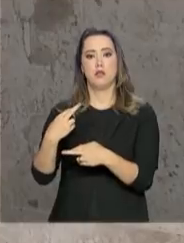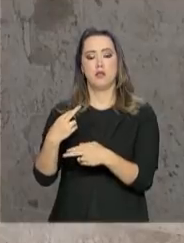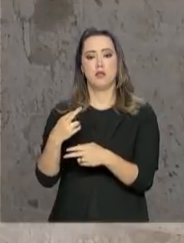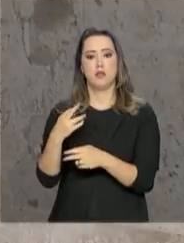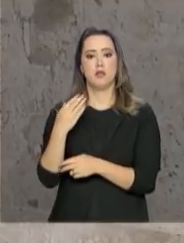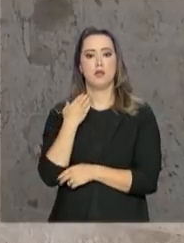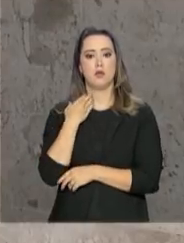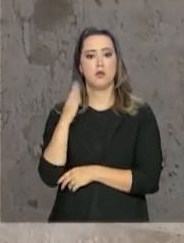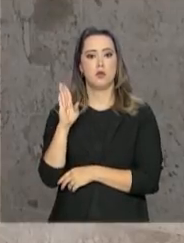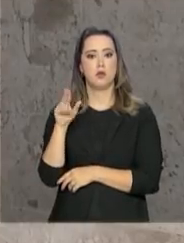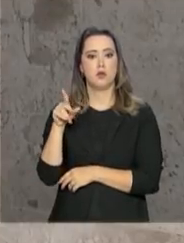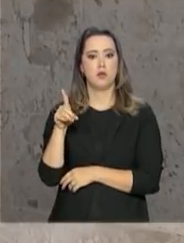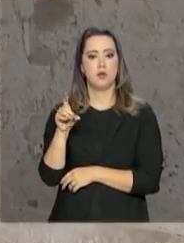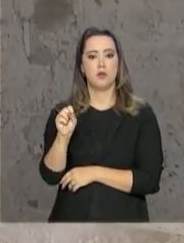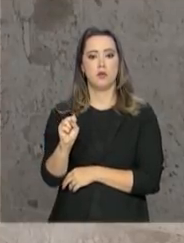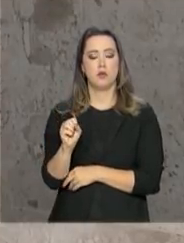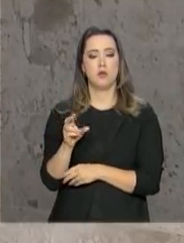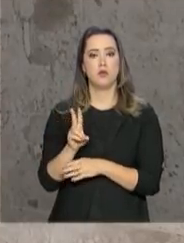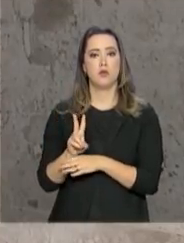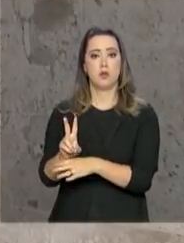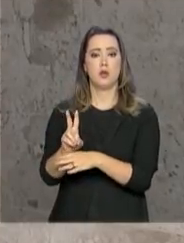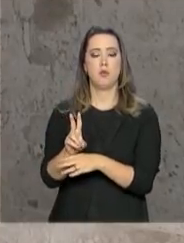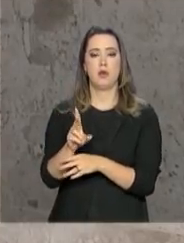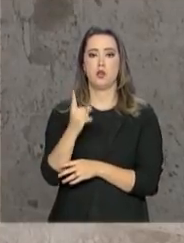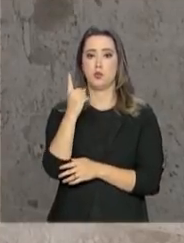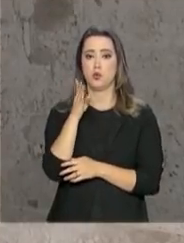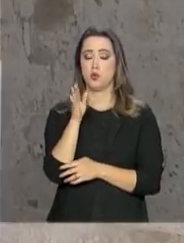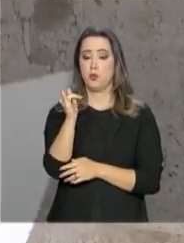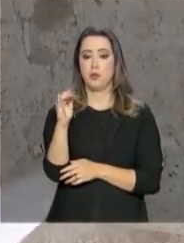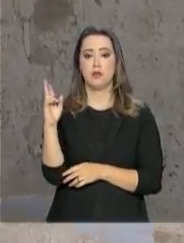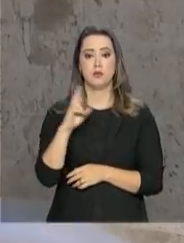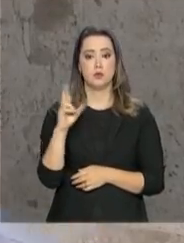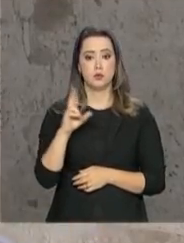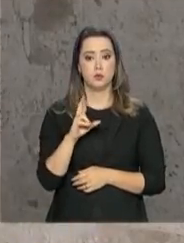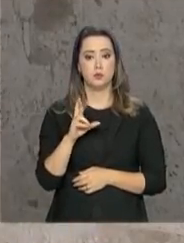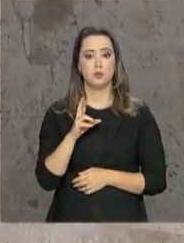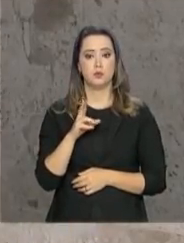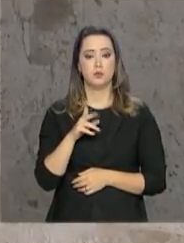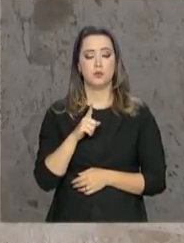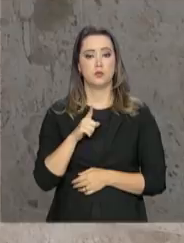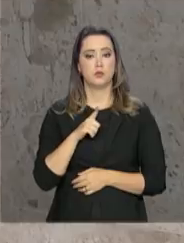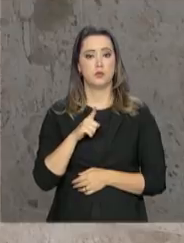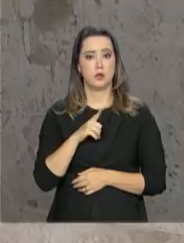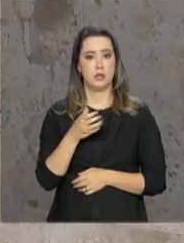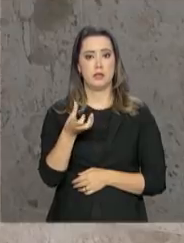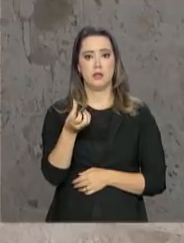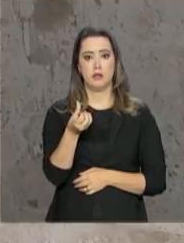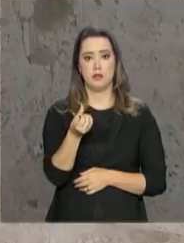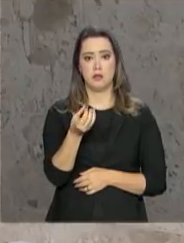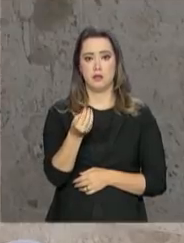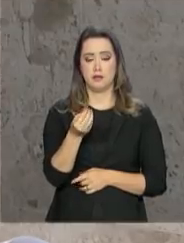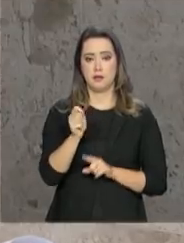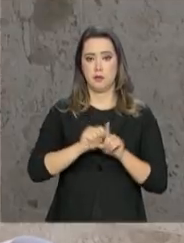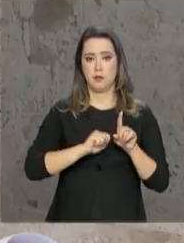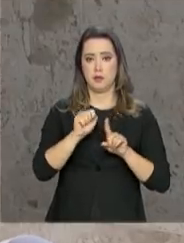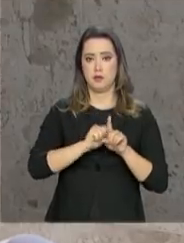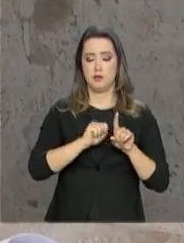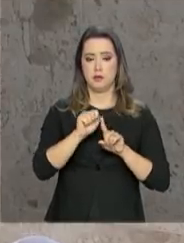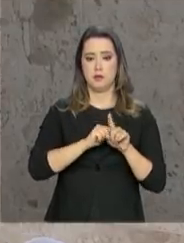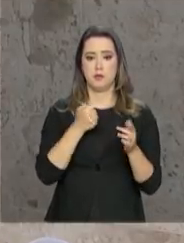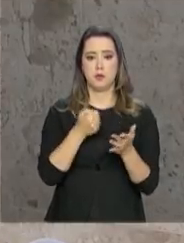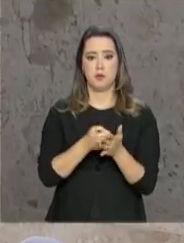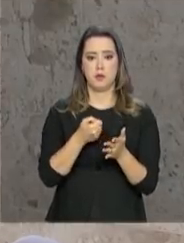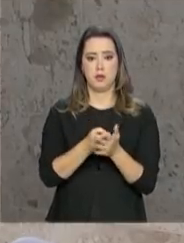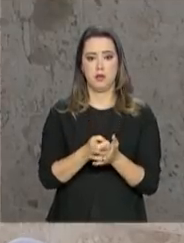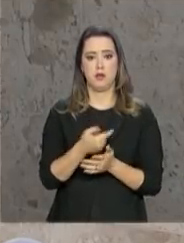é é um bilhão e meio de reais com 60 meses para pagar sendo